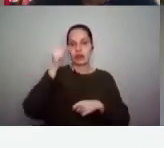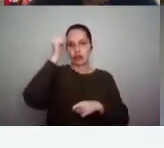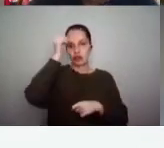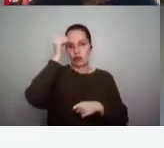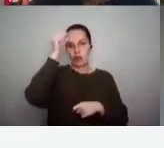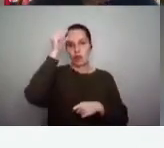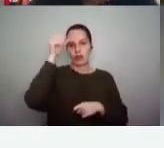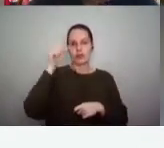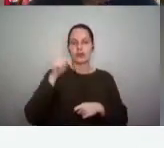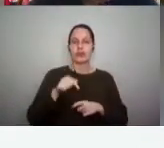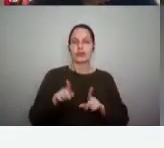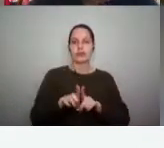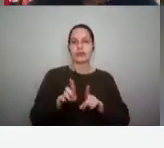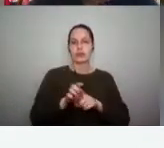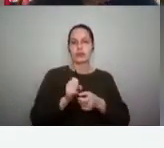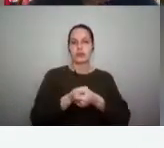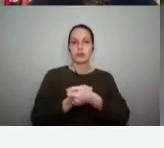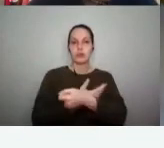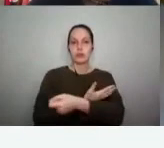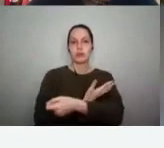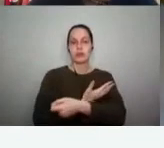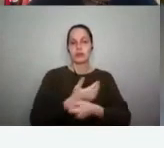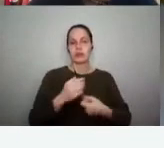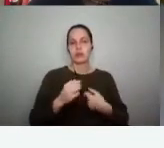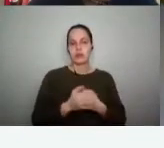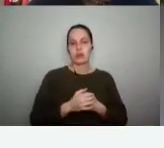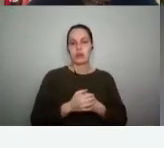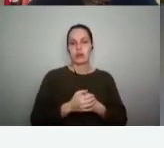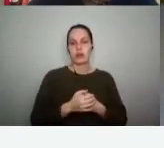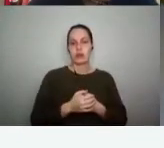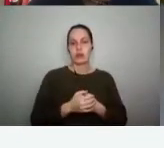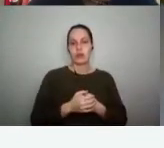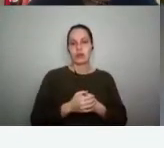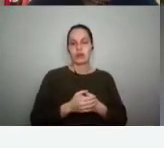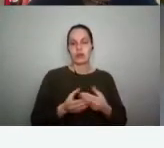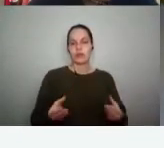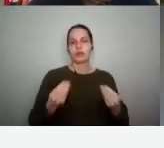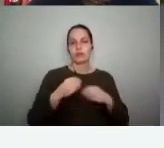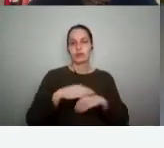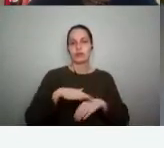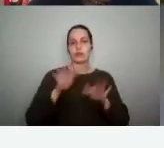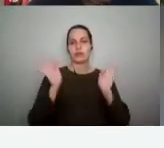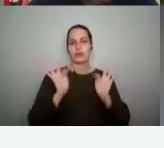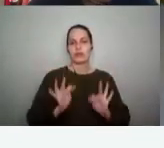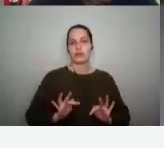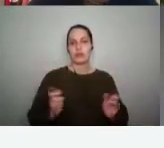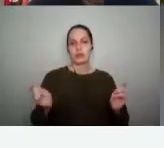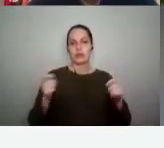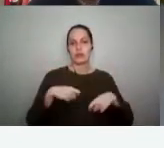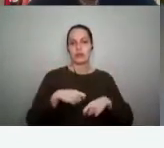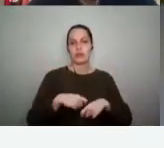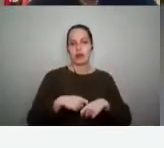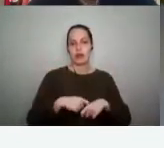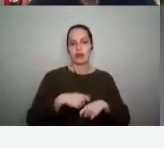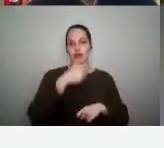assim, para uma maior felicidade, uma maior capacidade de sermos